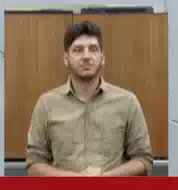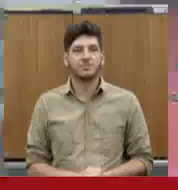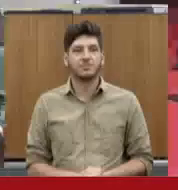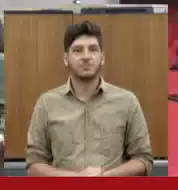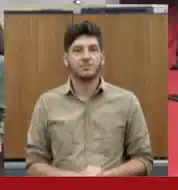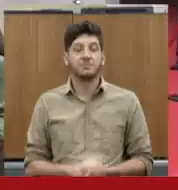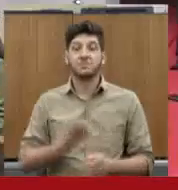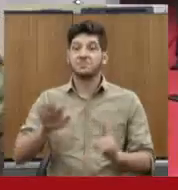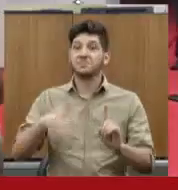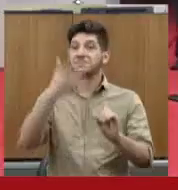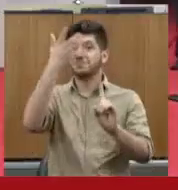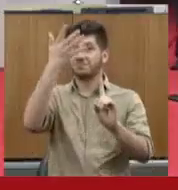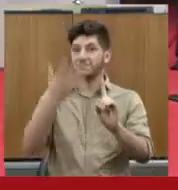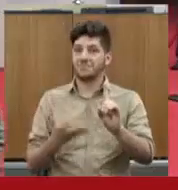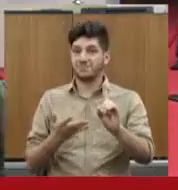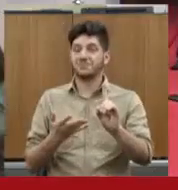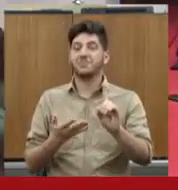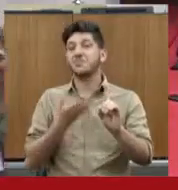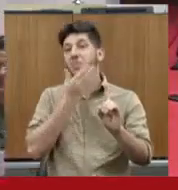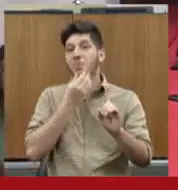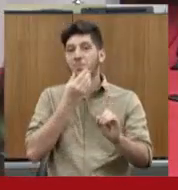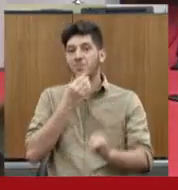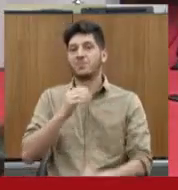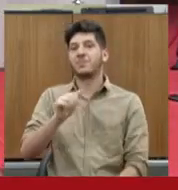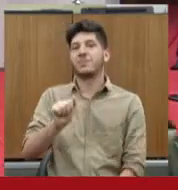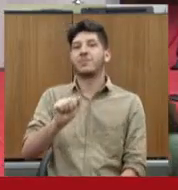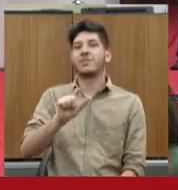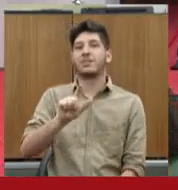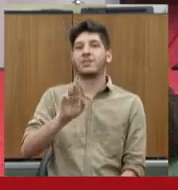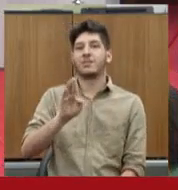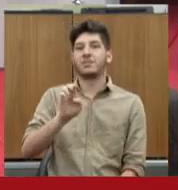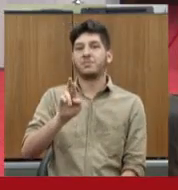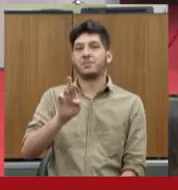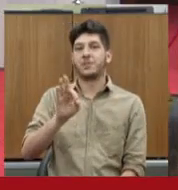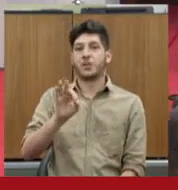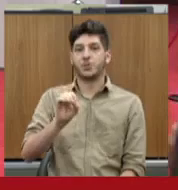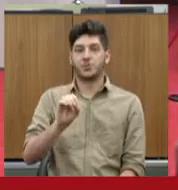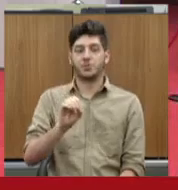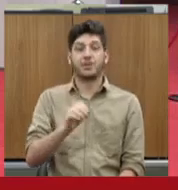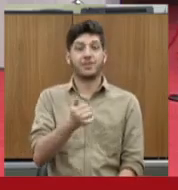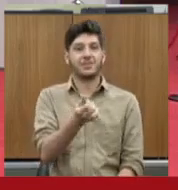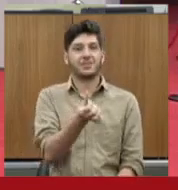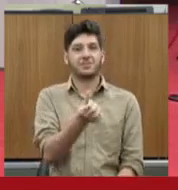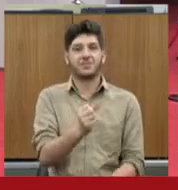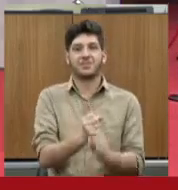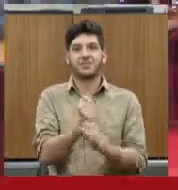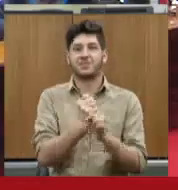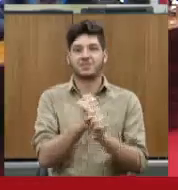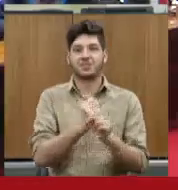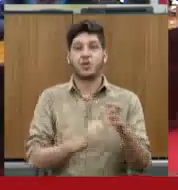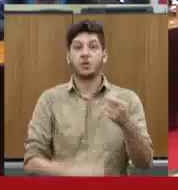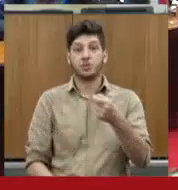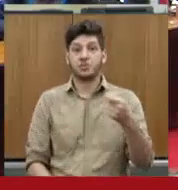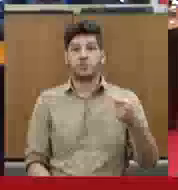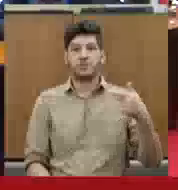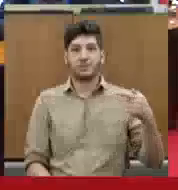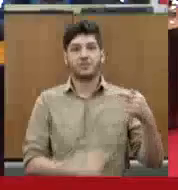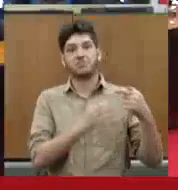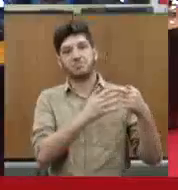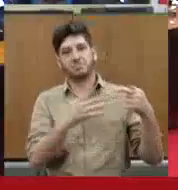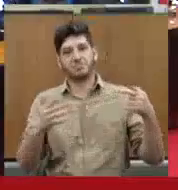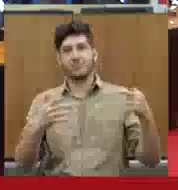Homenagem agora para Alberto Pinto Coelho, presidente da 16ª Legislatura, 2007 a 2010.